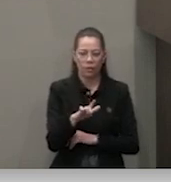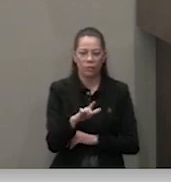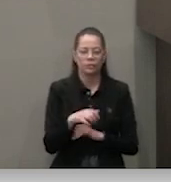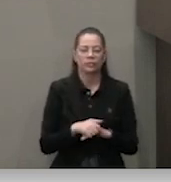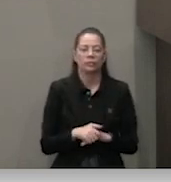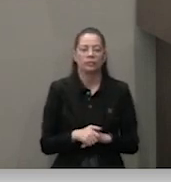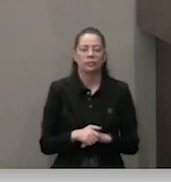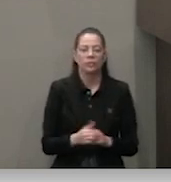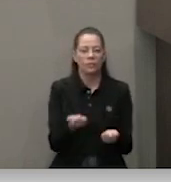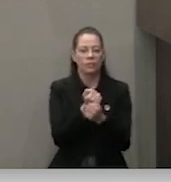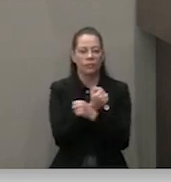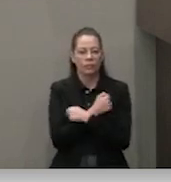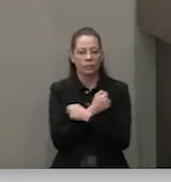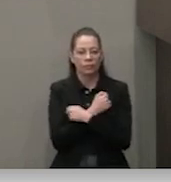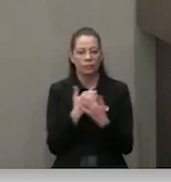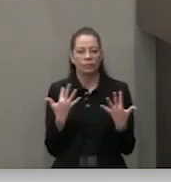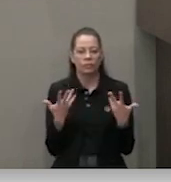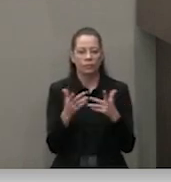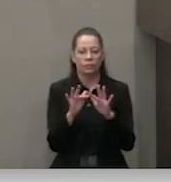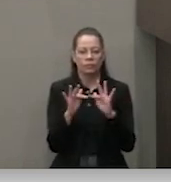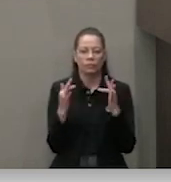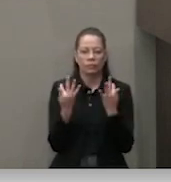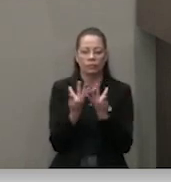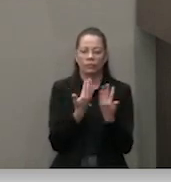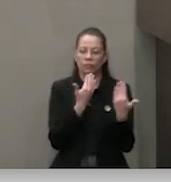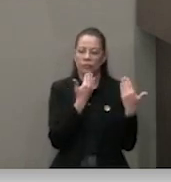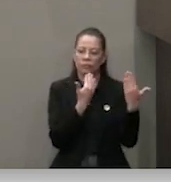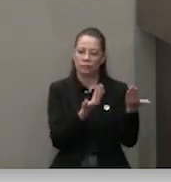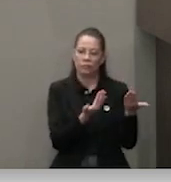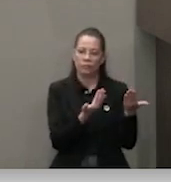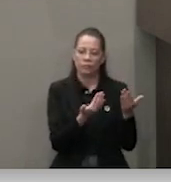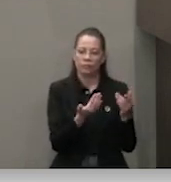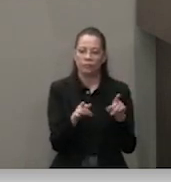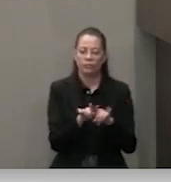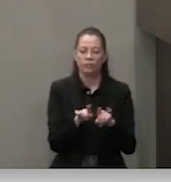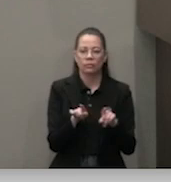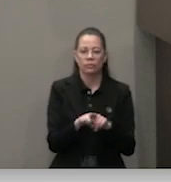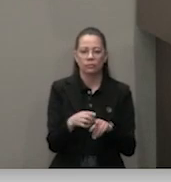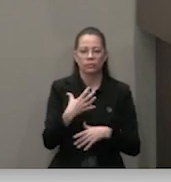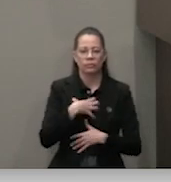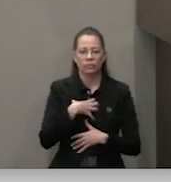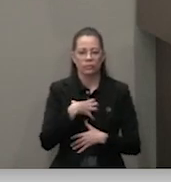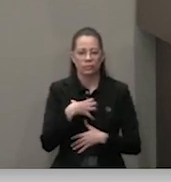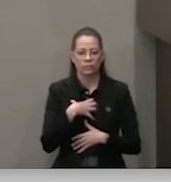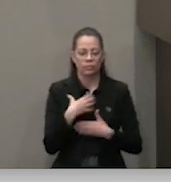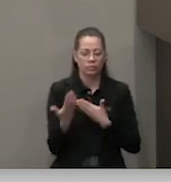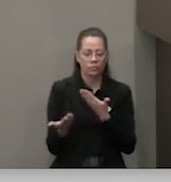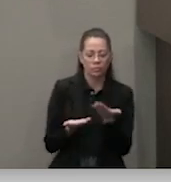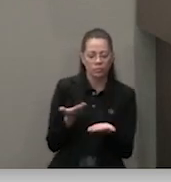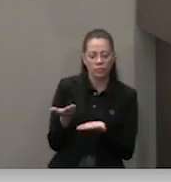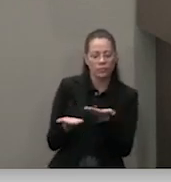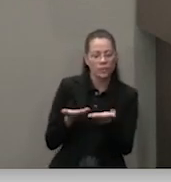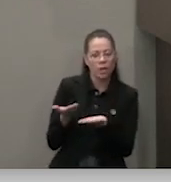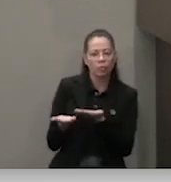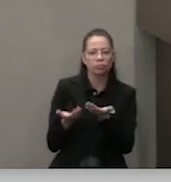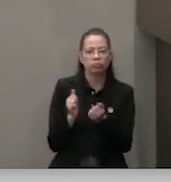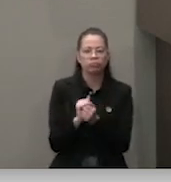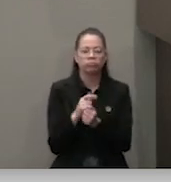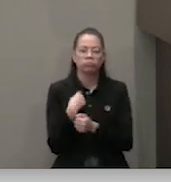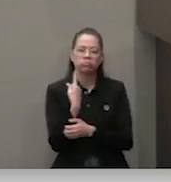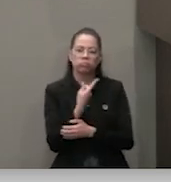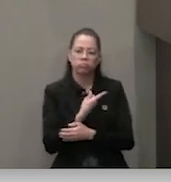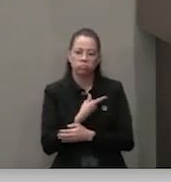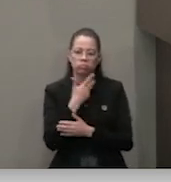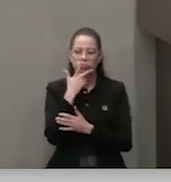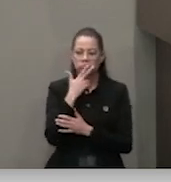leve um abraço a toda sua família agradeço a maneira como a senhora trata a gente a maneira como a